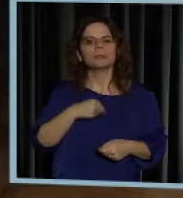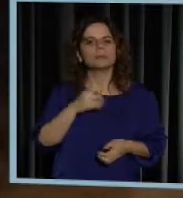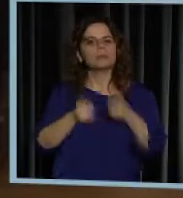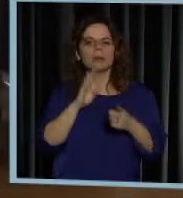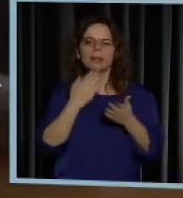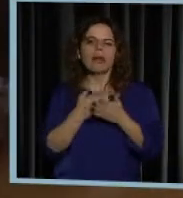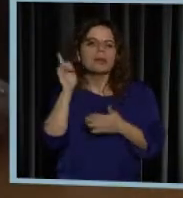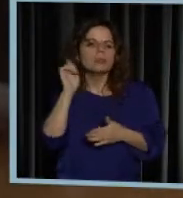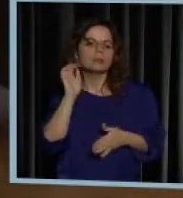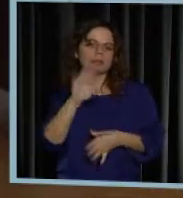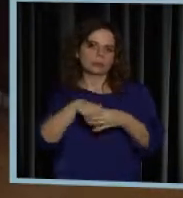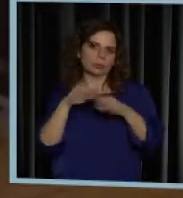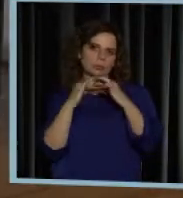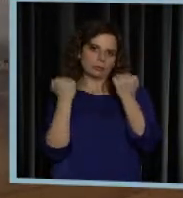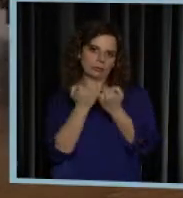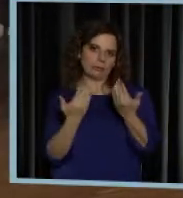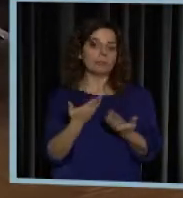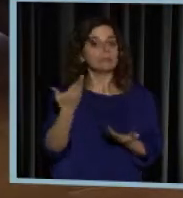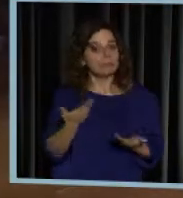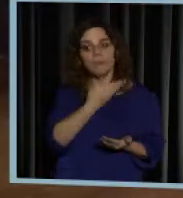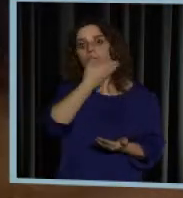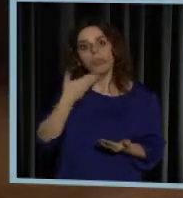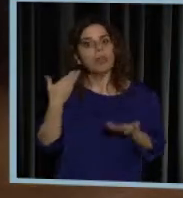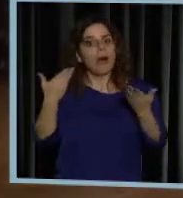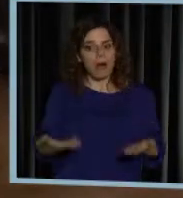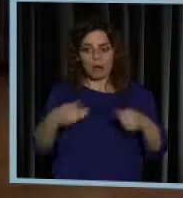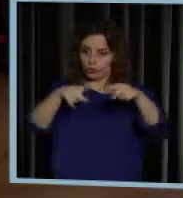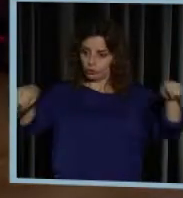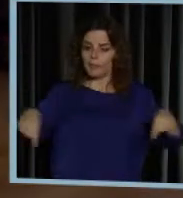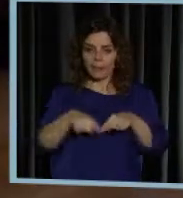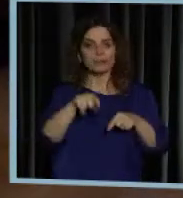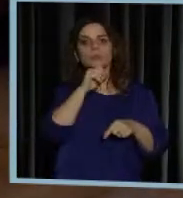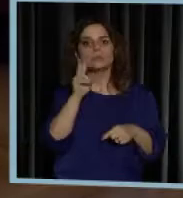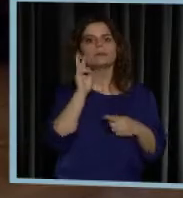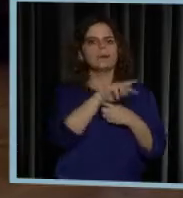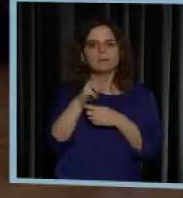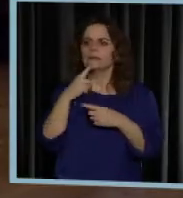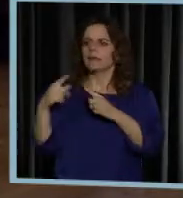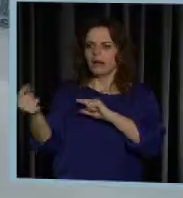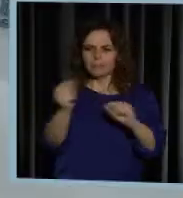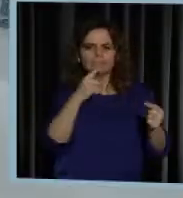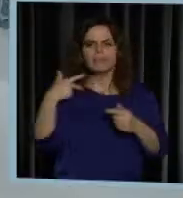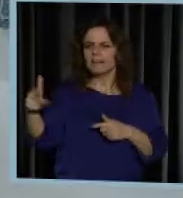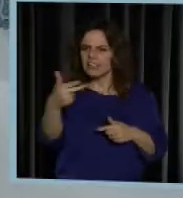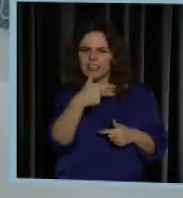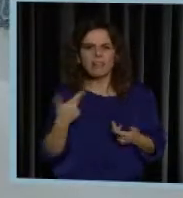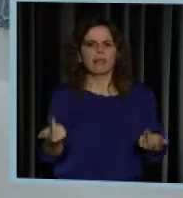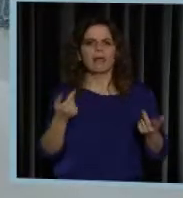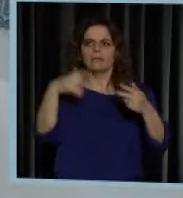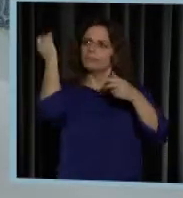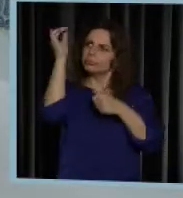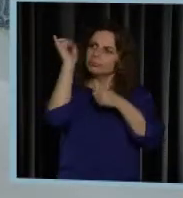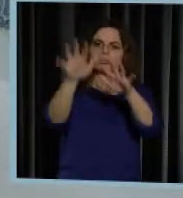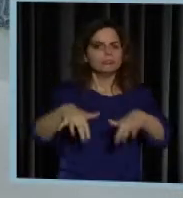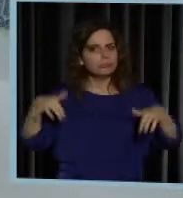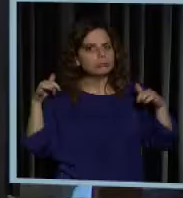sermos relevantes para a sociedade. Temos condições no espaço para poder fazer visitas críticas, para poder fazermos